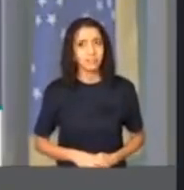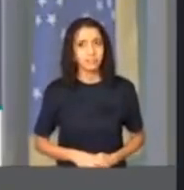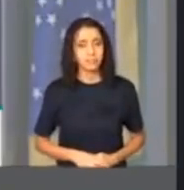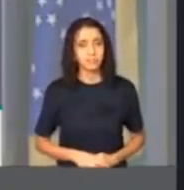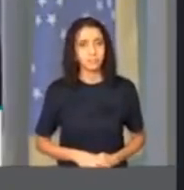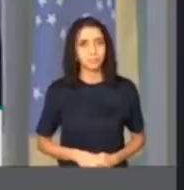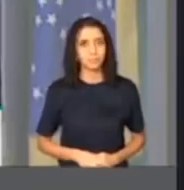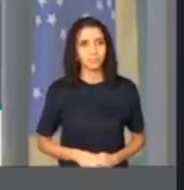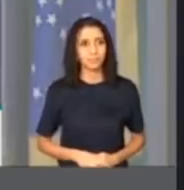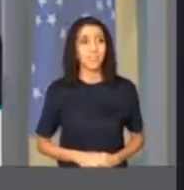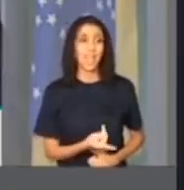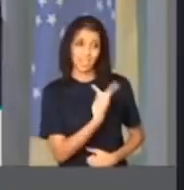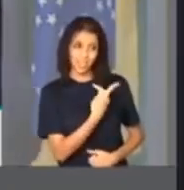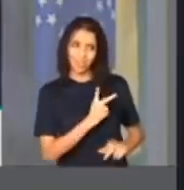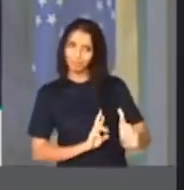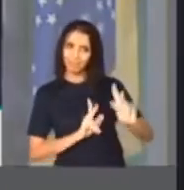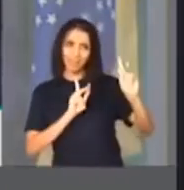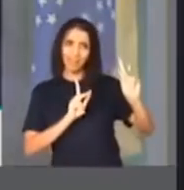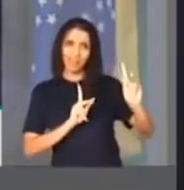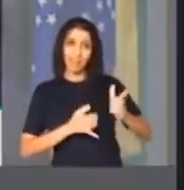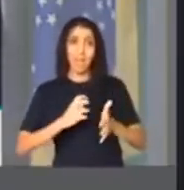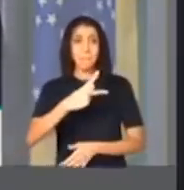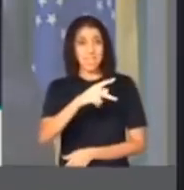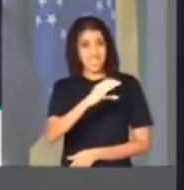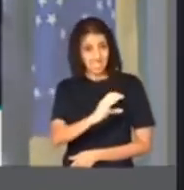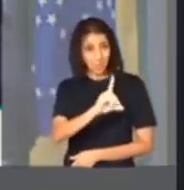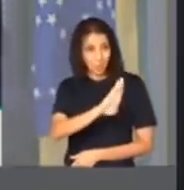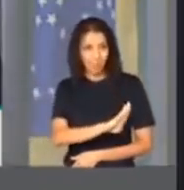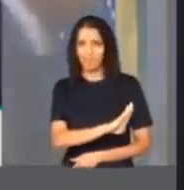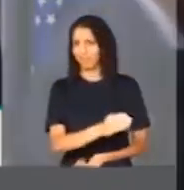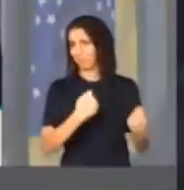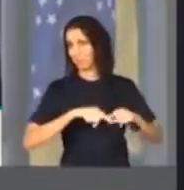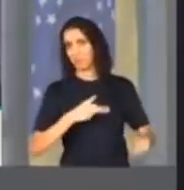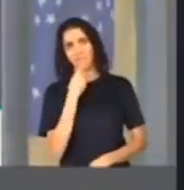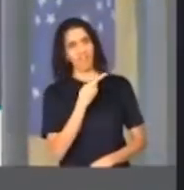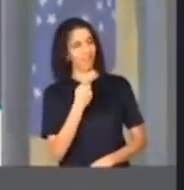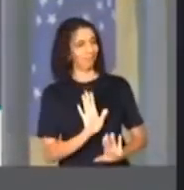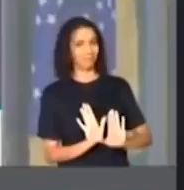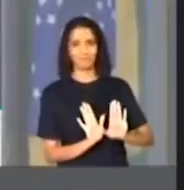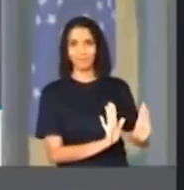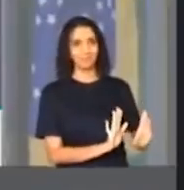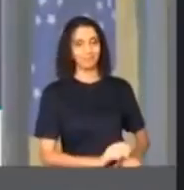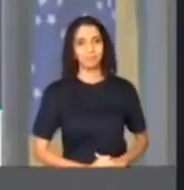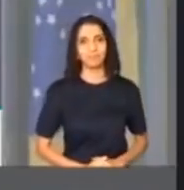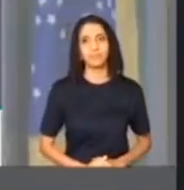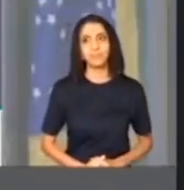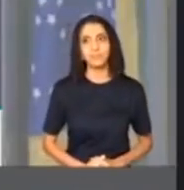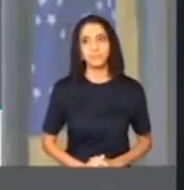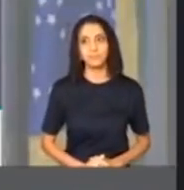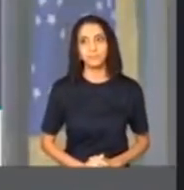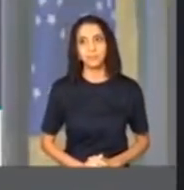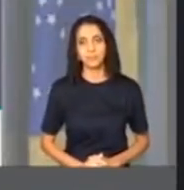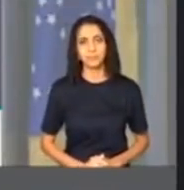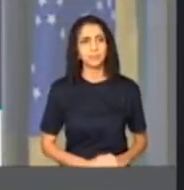Essa é a nossa diferença. E o PCdoB, eu não vou nem falar do PCdoB porque quase ficou de fora. Uma seleção